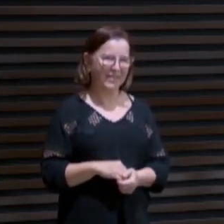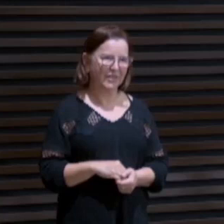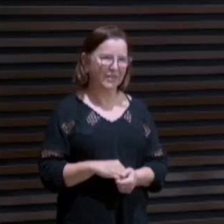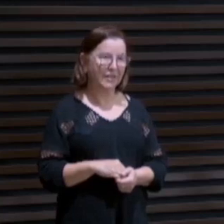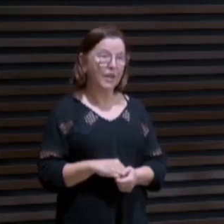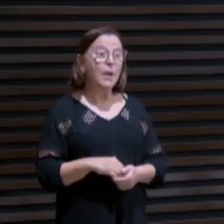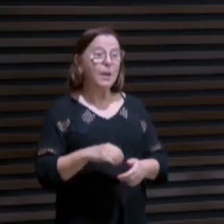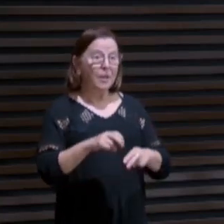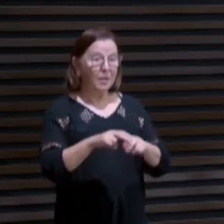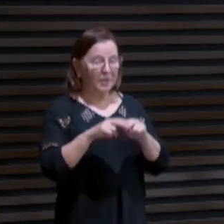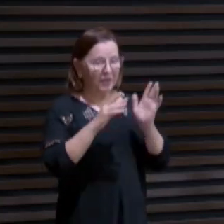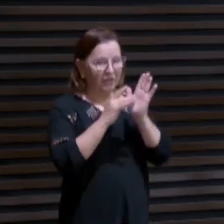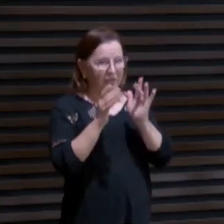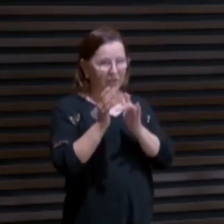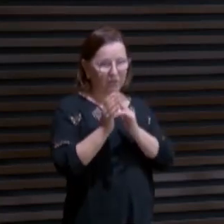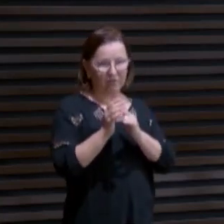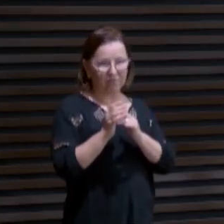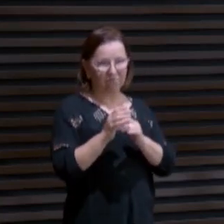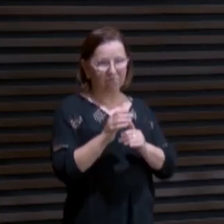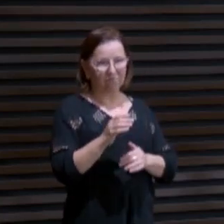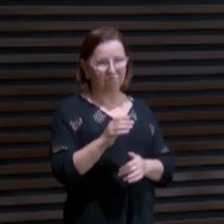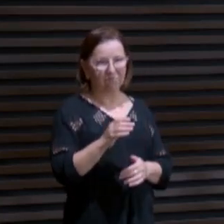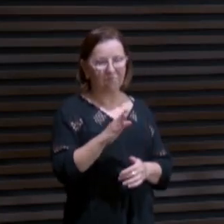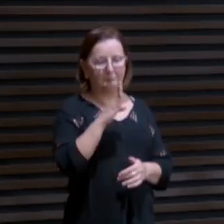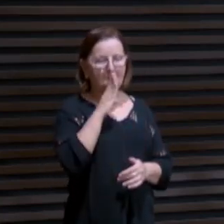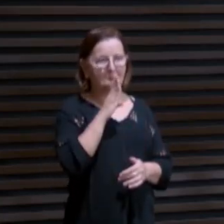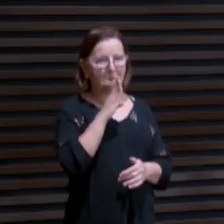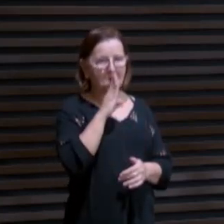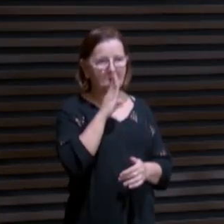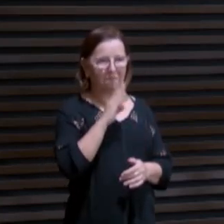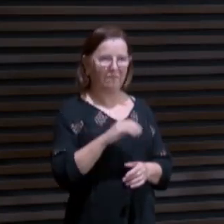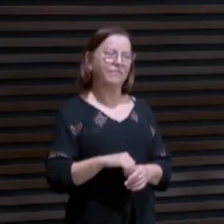Por isso Jesus não respondeu nada.